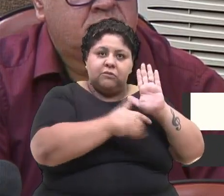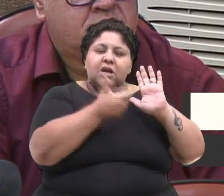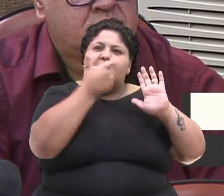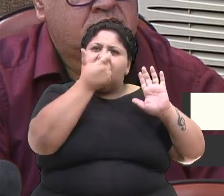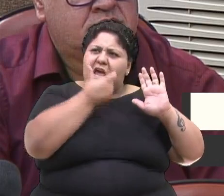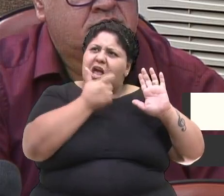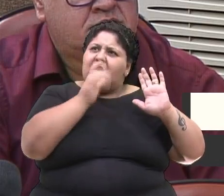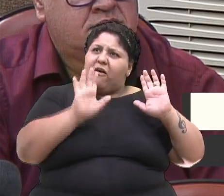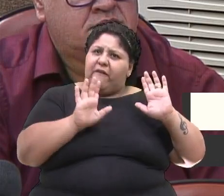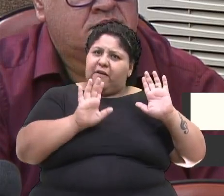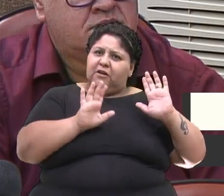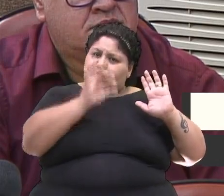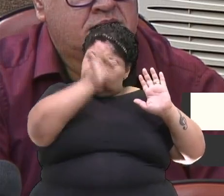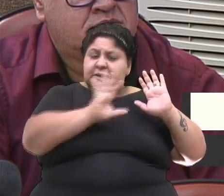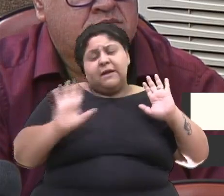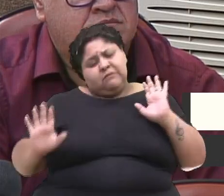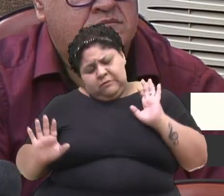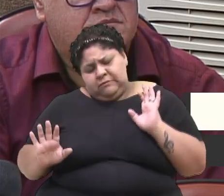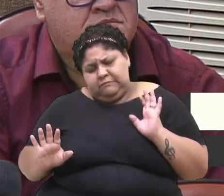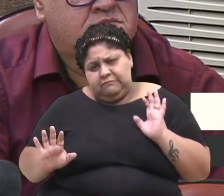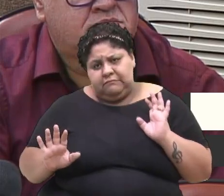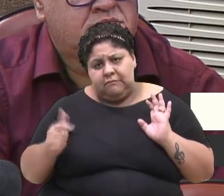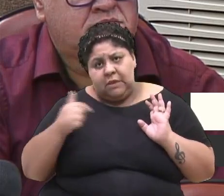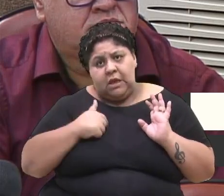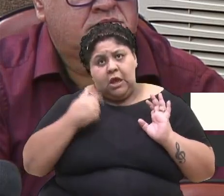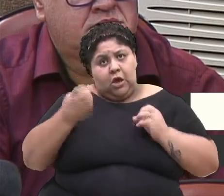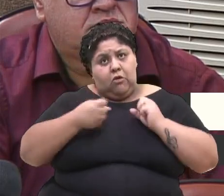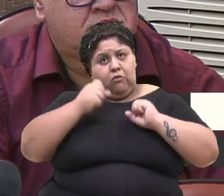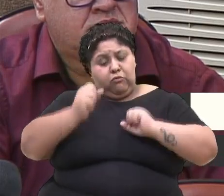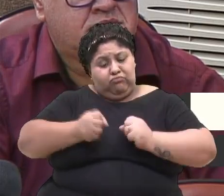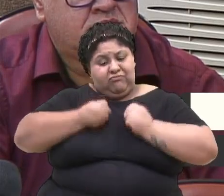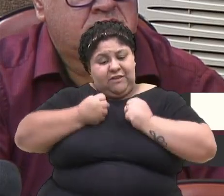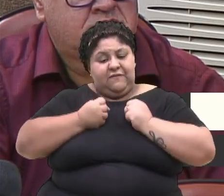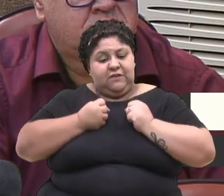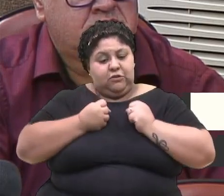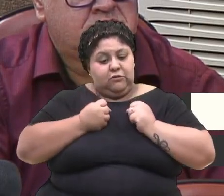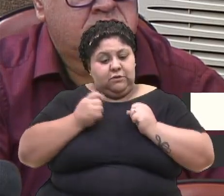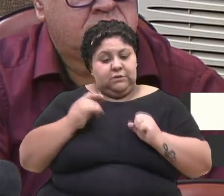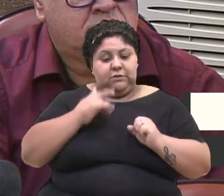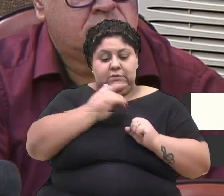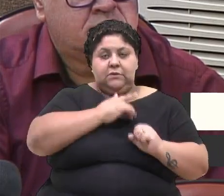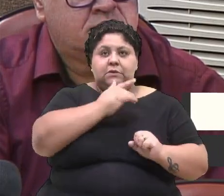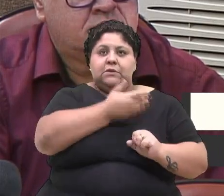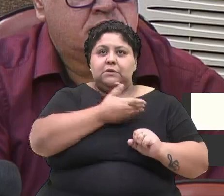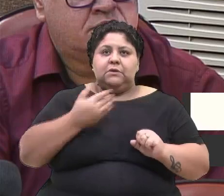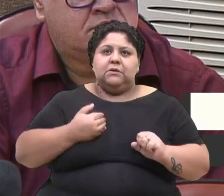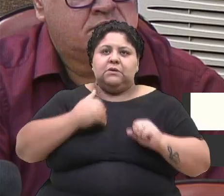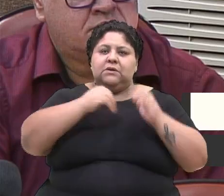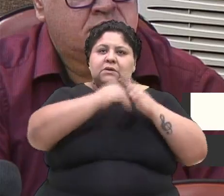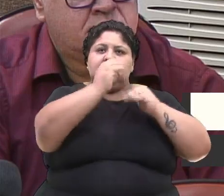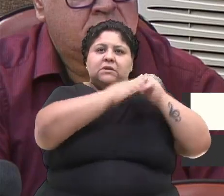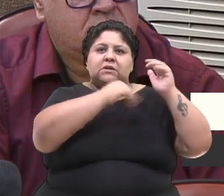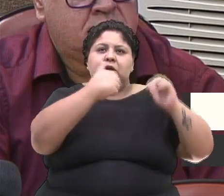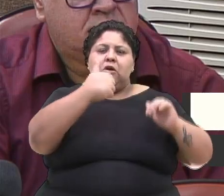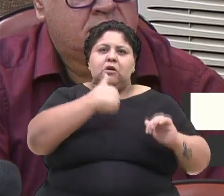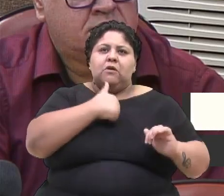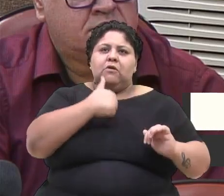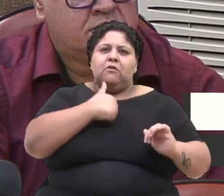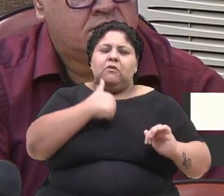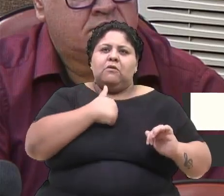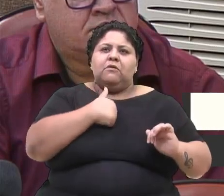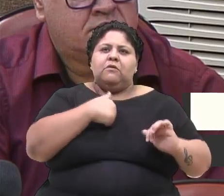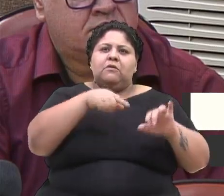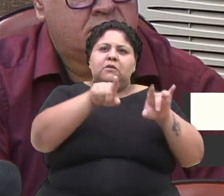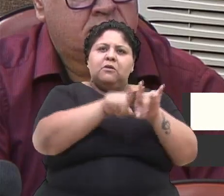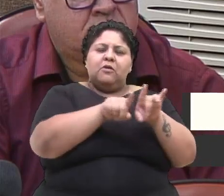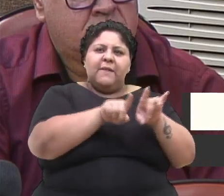estaríamos no segmento correto. E eu, como defensor da saúde pública, a minha credibilidade vai a zero se eu votar o